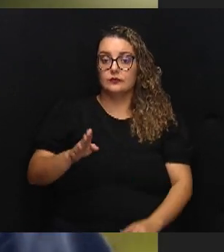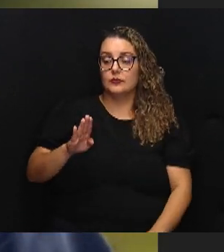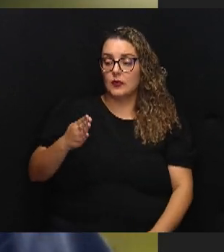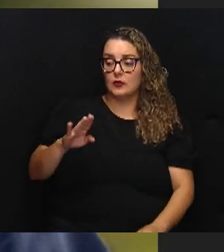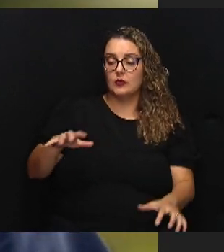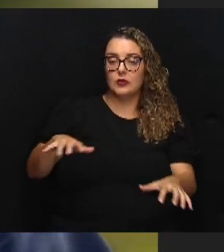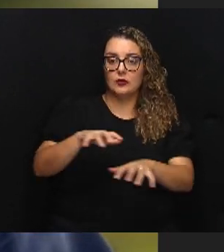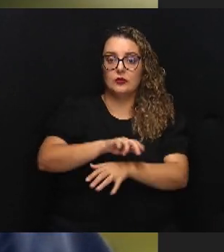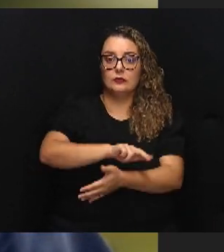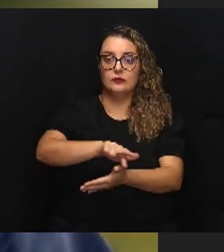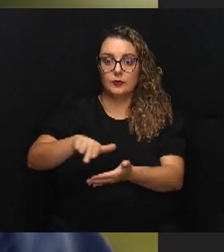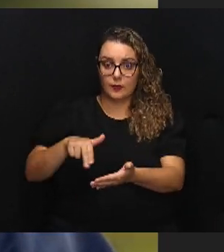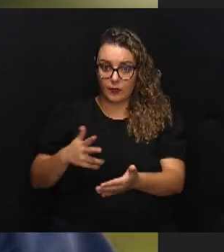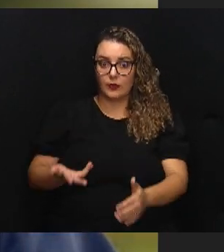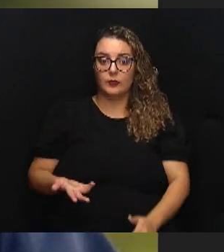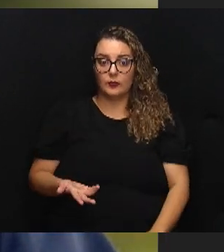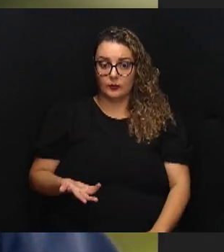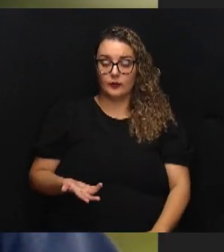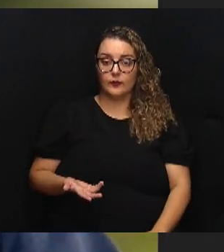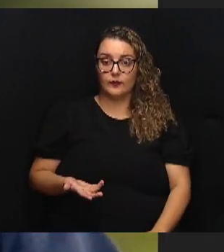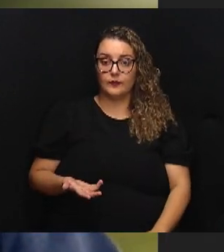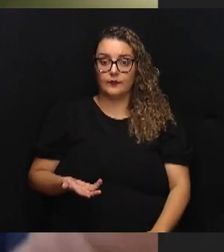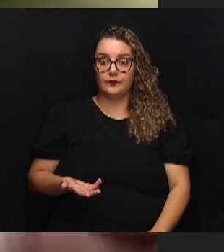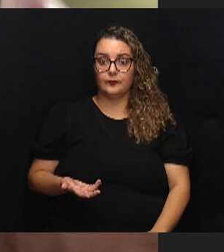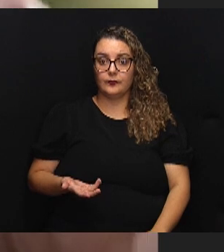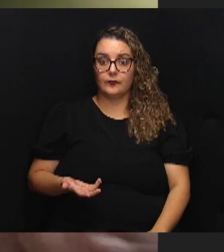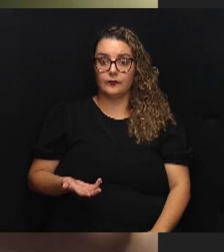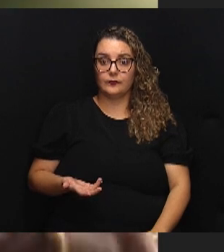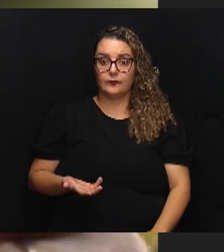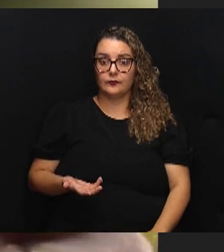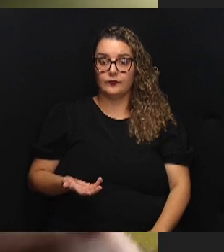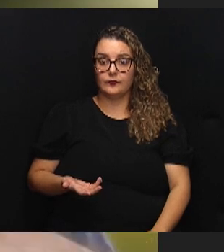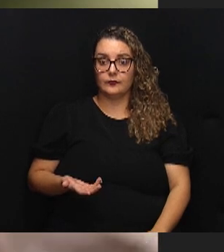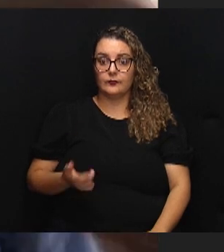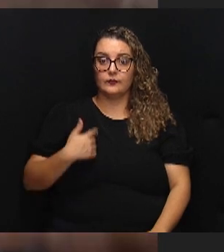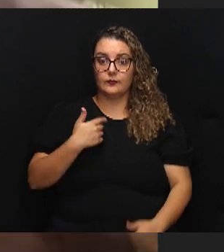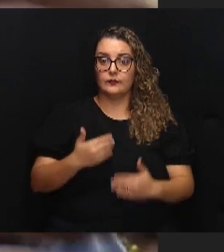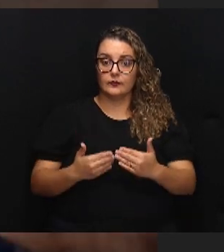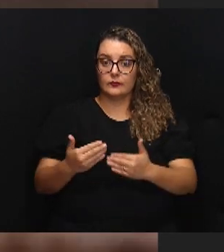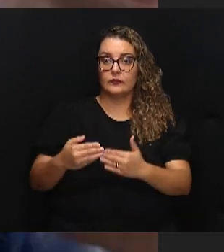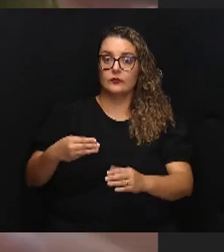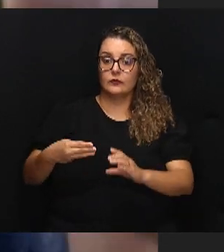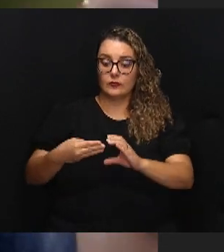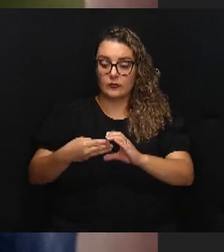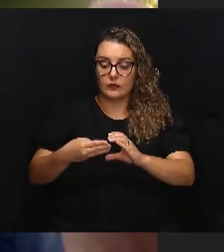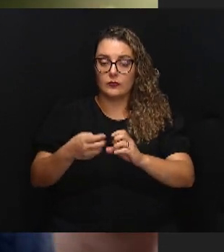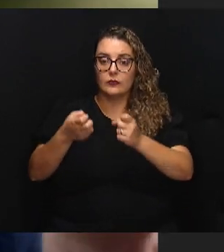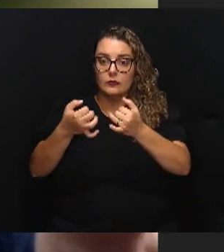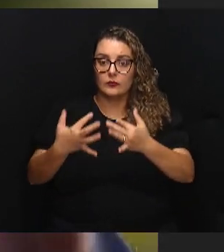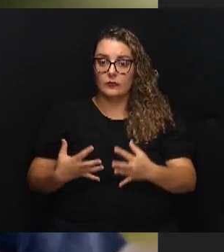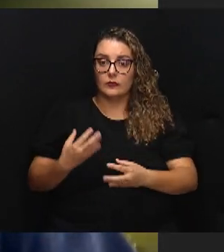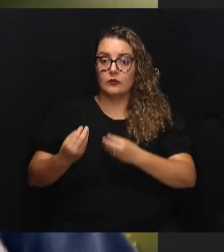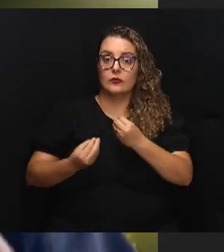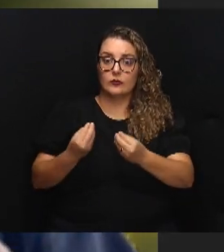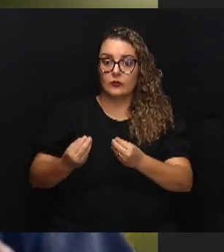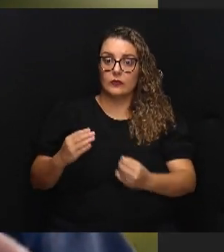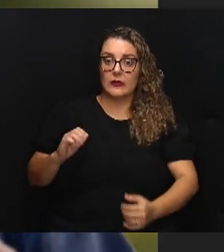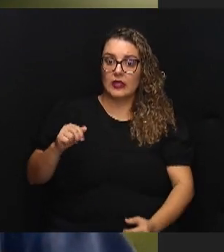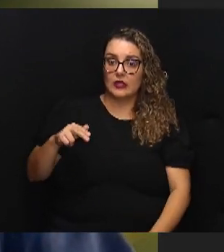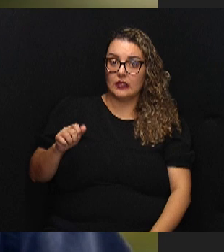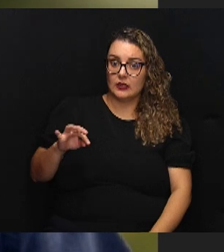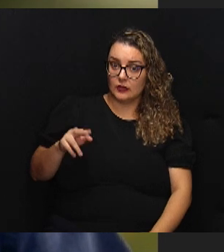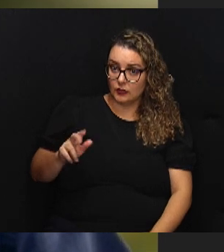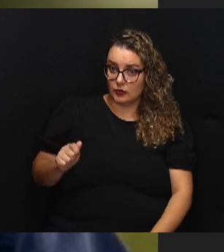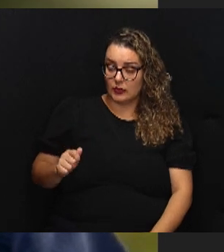biodiversidade, nós fizemos toda a parte molecular, explicando como que ela atua, e